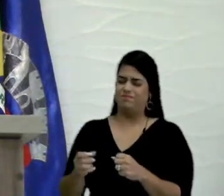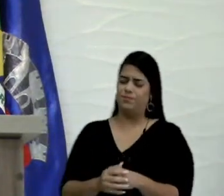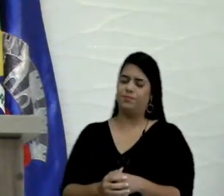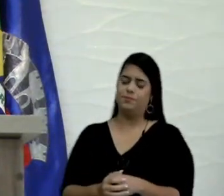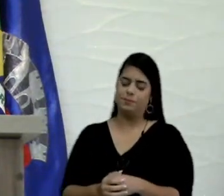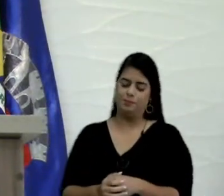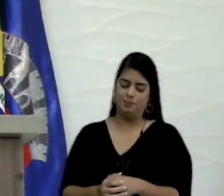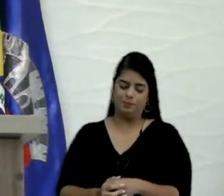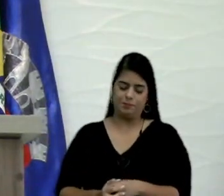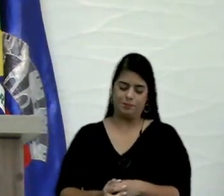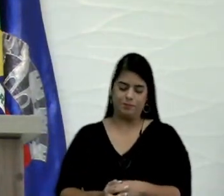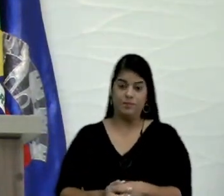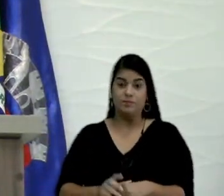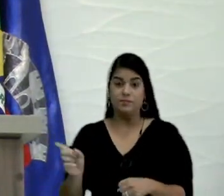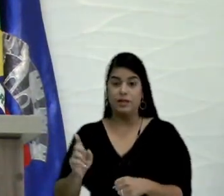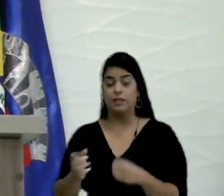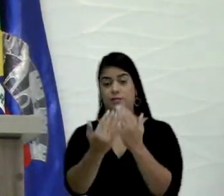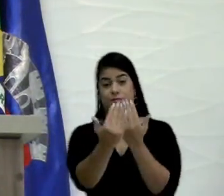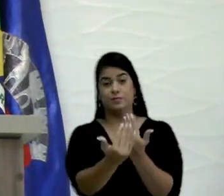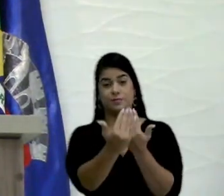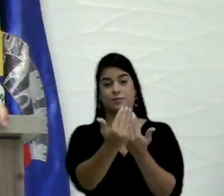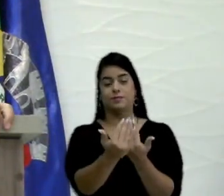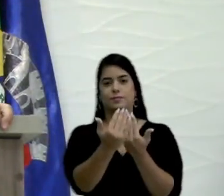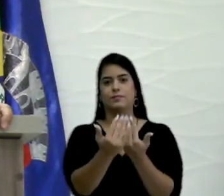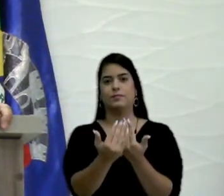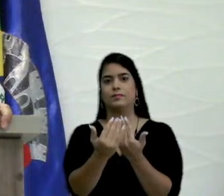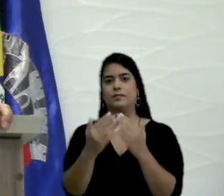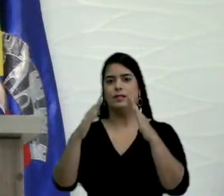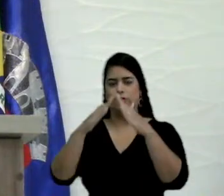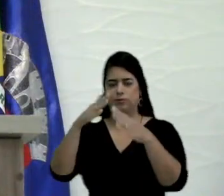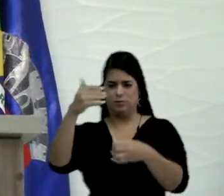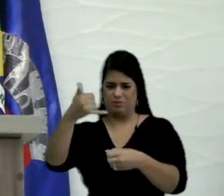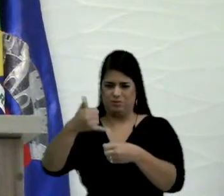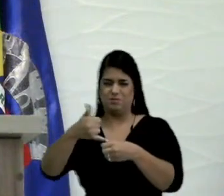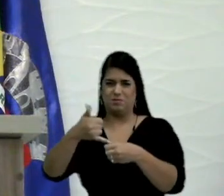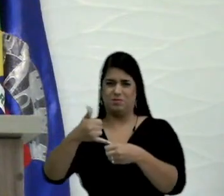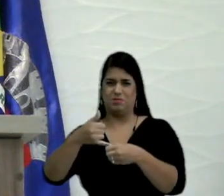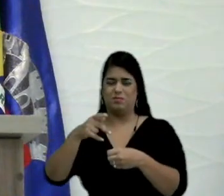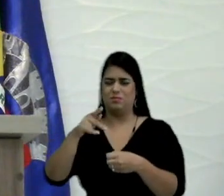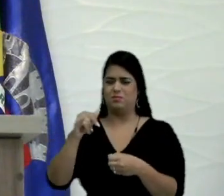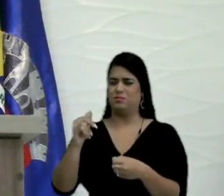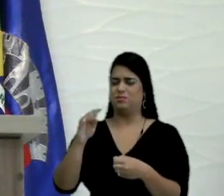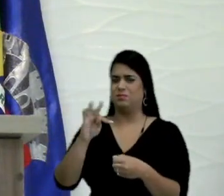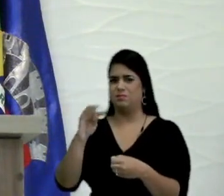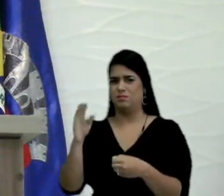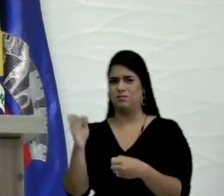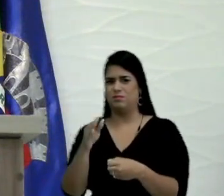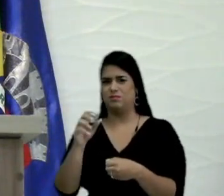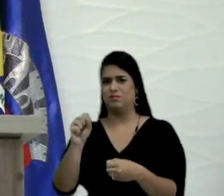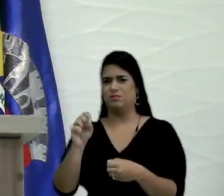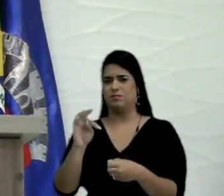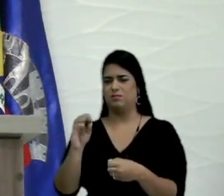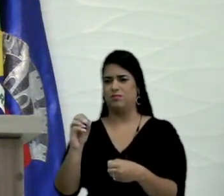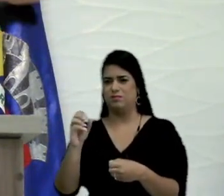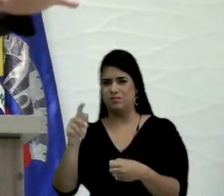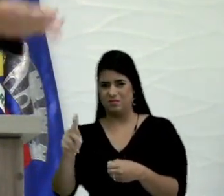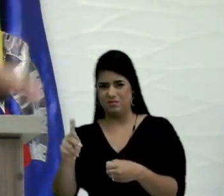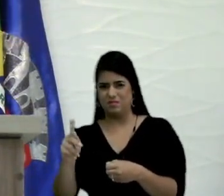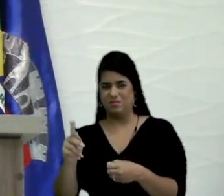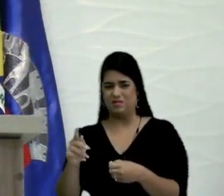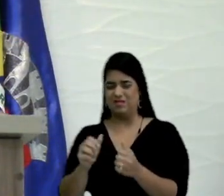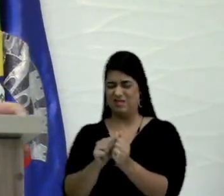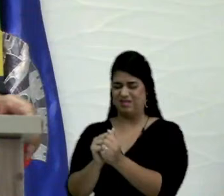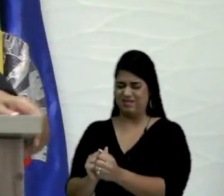exelo que lá em frente do posto p que des desse negócio desse la junto com f